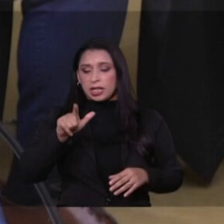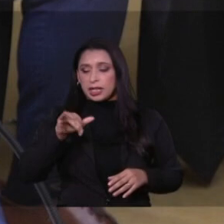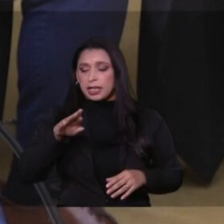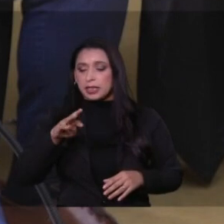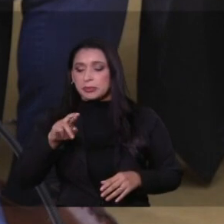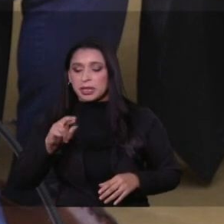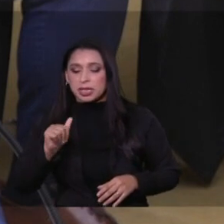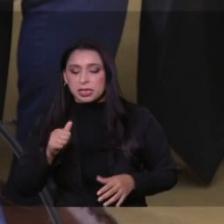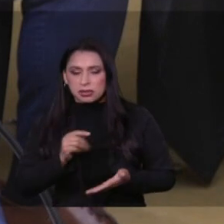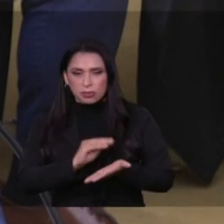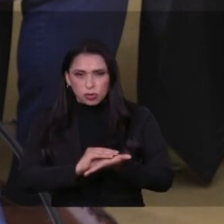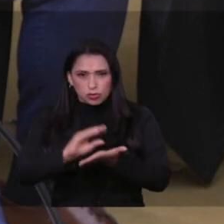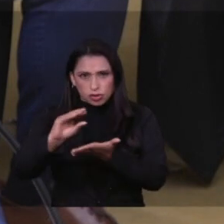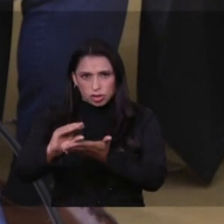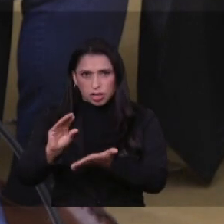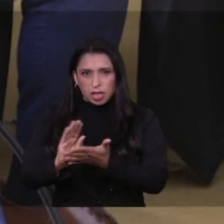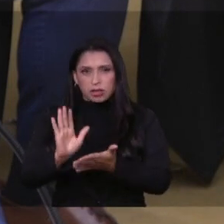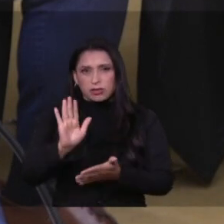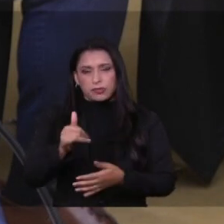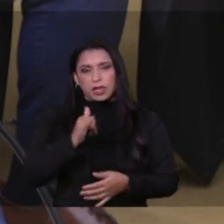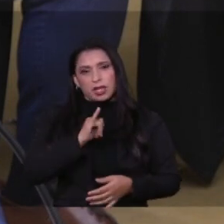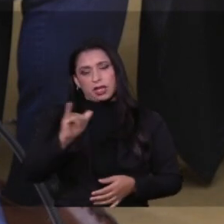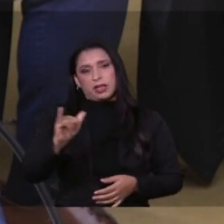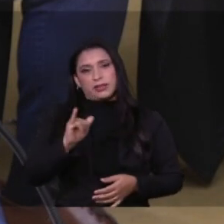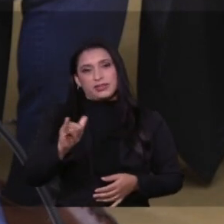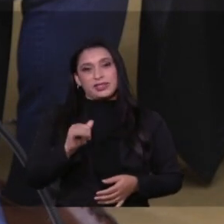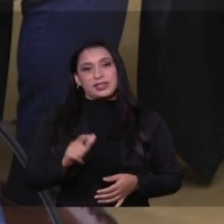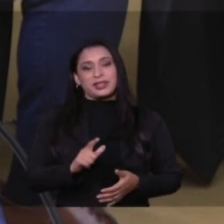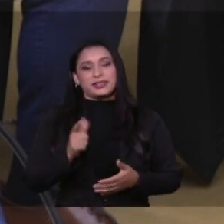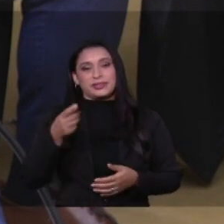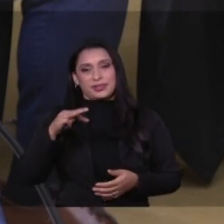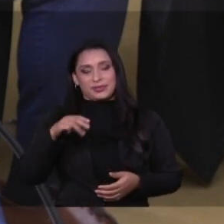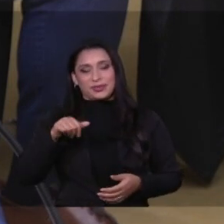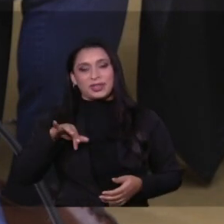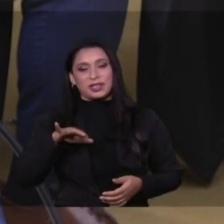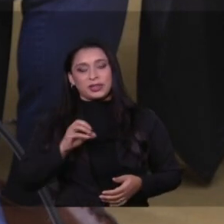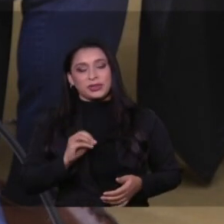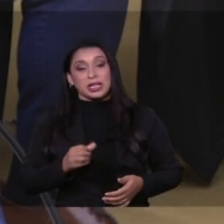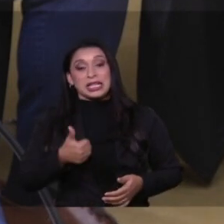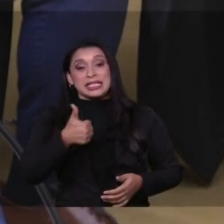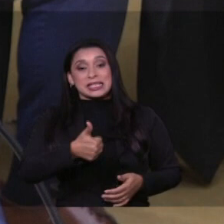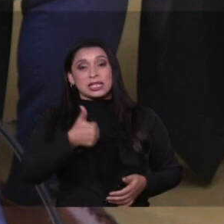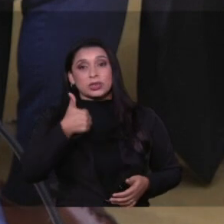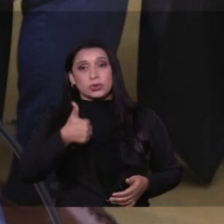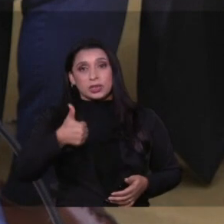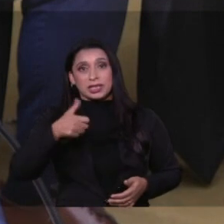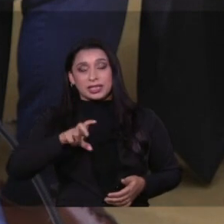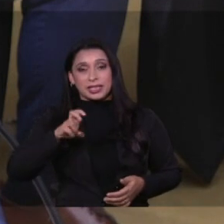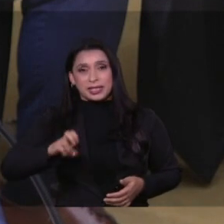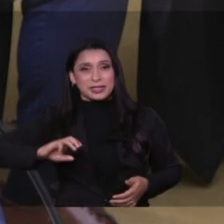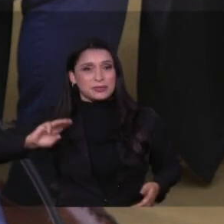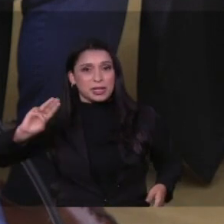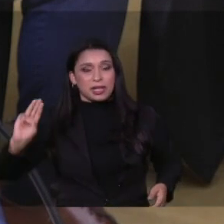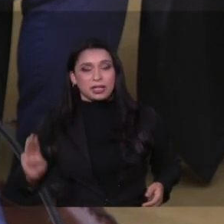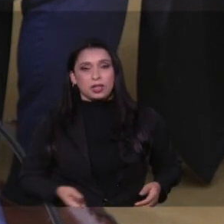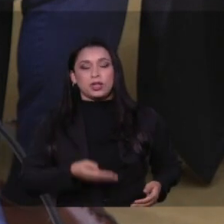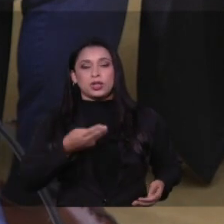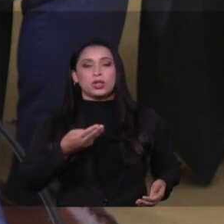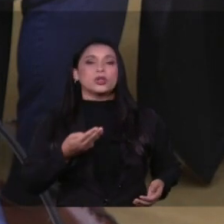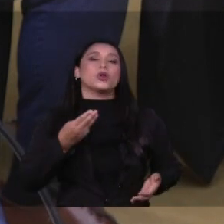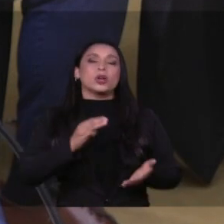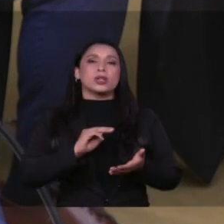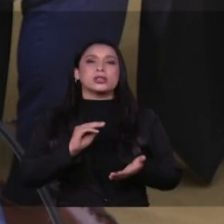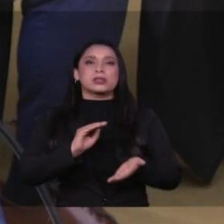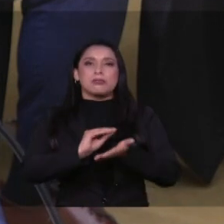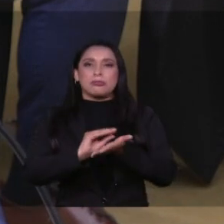milhões de libras, já anunciada em maio. Juntos, os dois aportes somam 115 milhões de libras, aproximadamente 715 milhões de